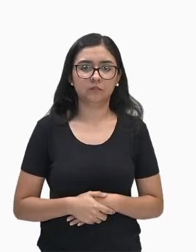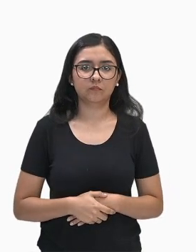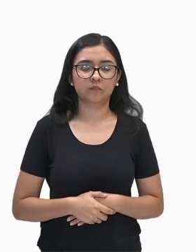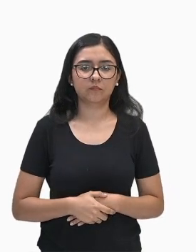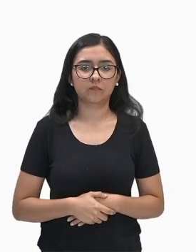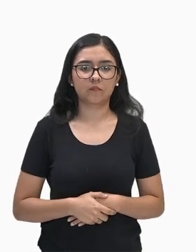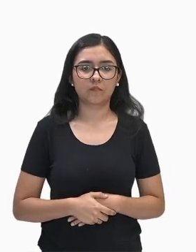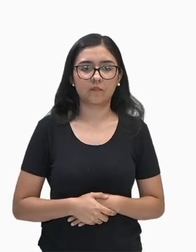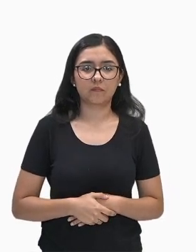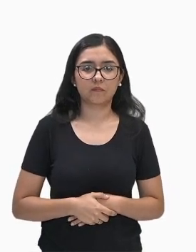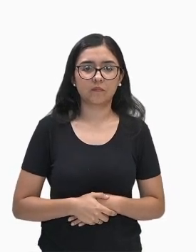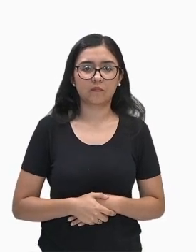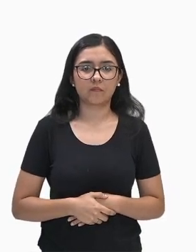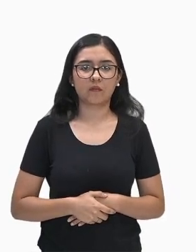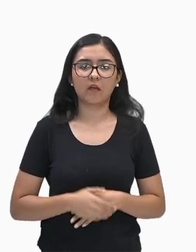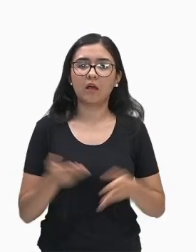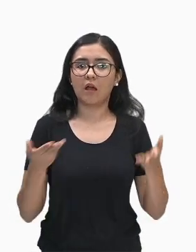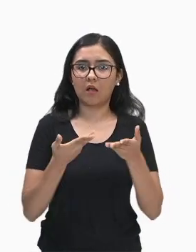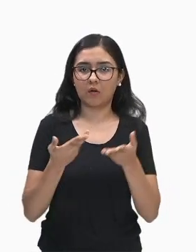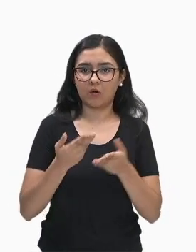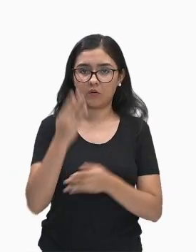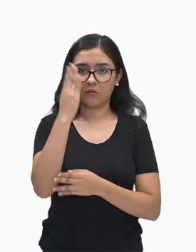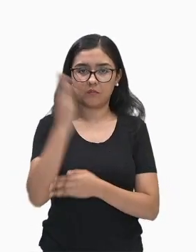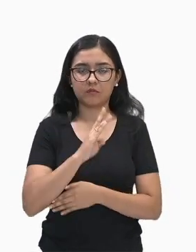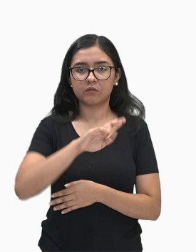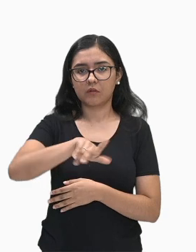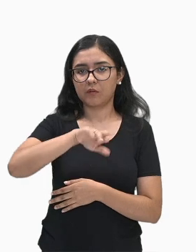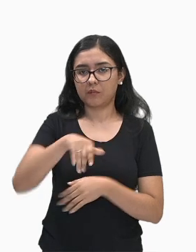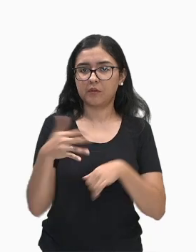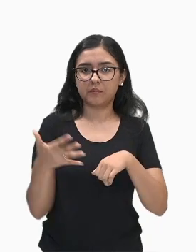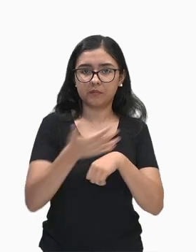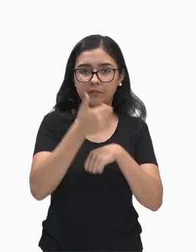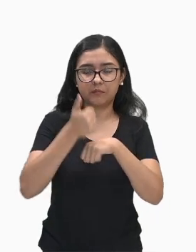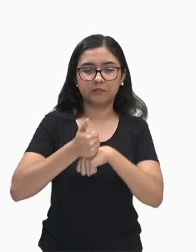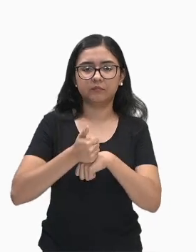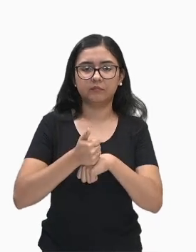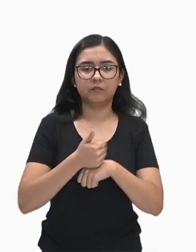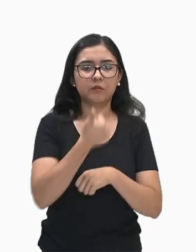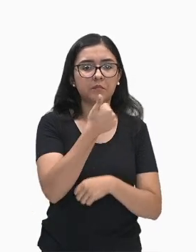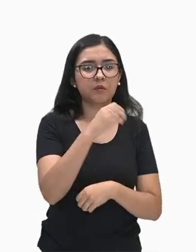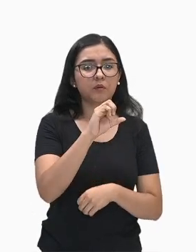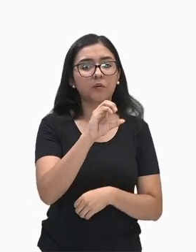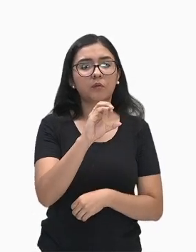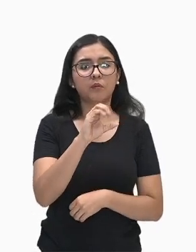O Brasil já não era mais colônia portuguesa desde